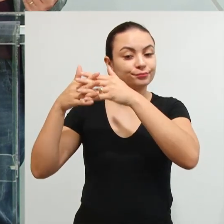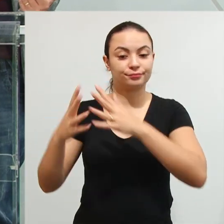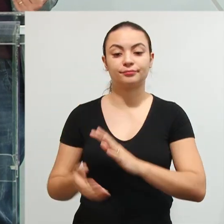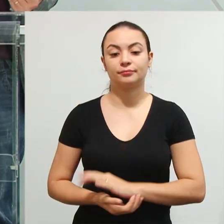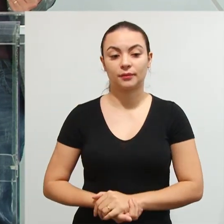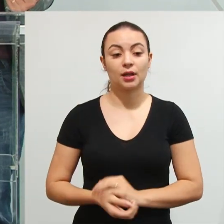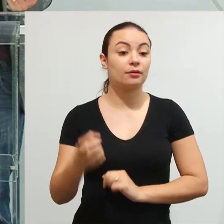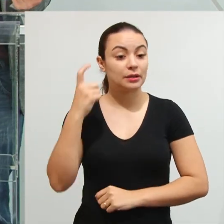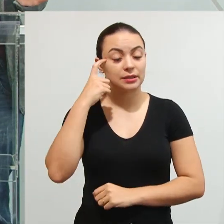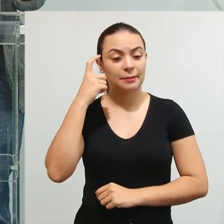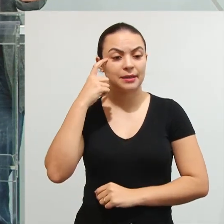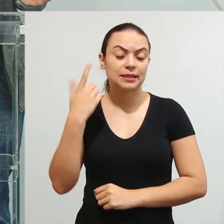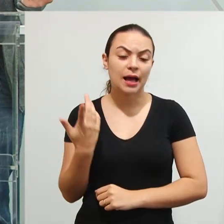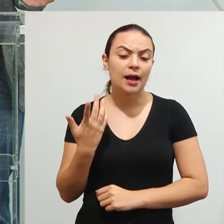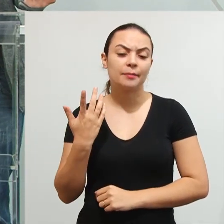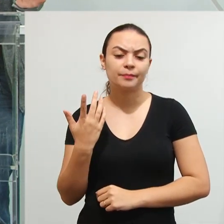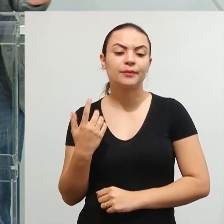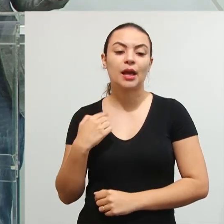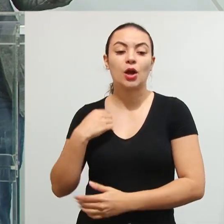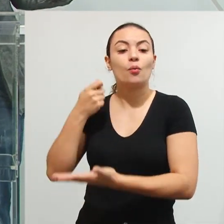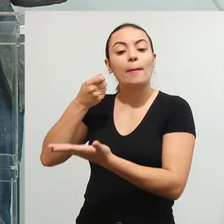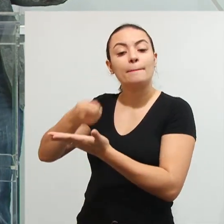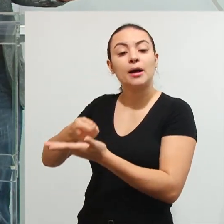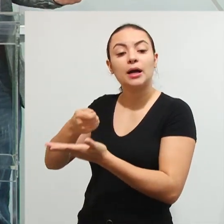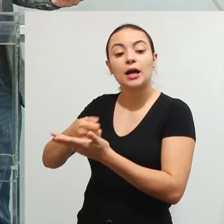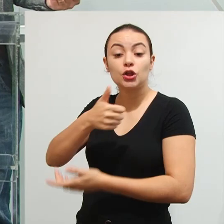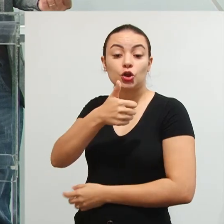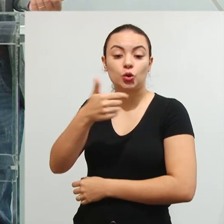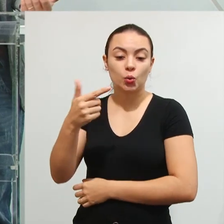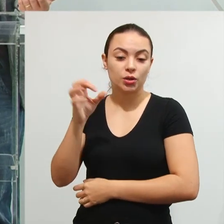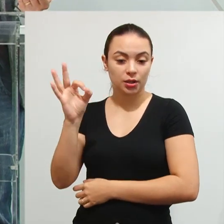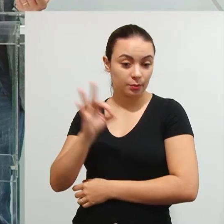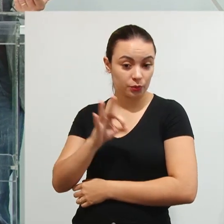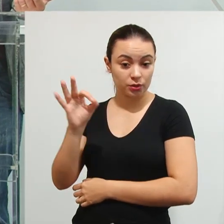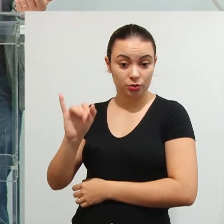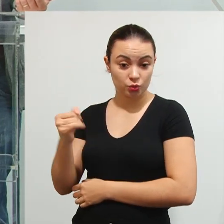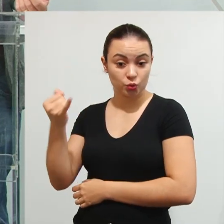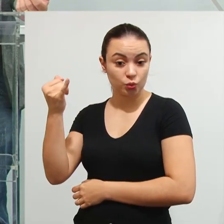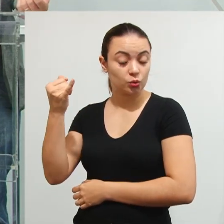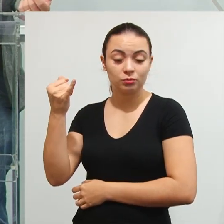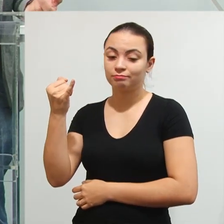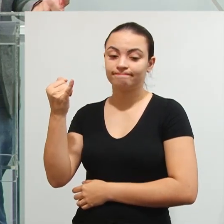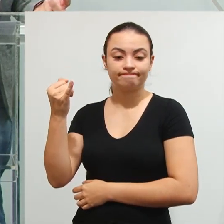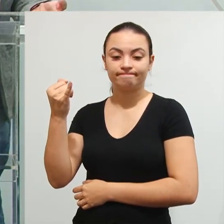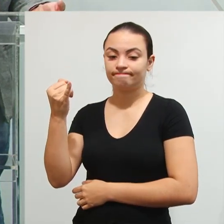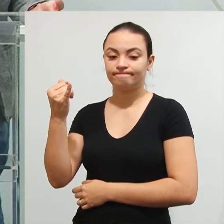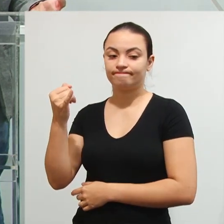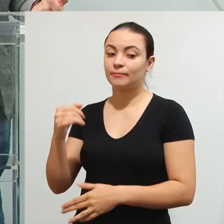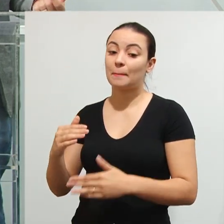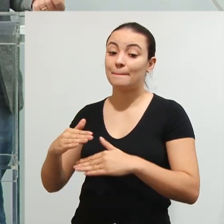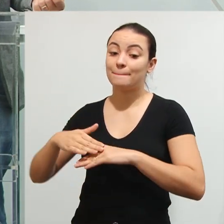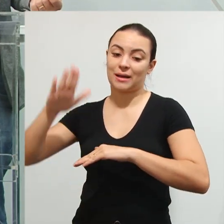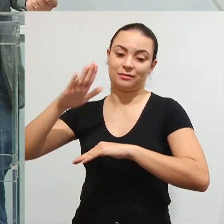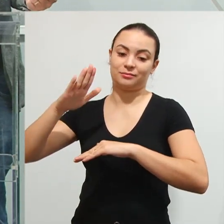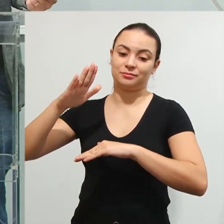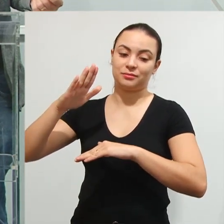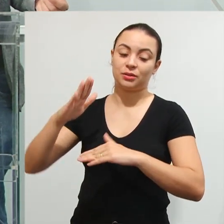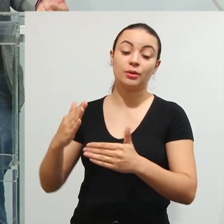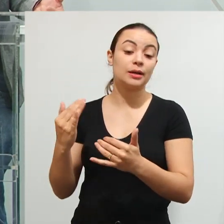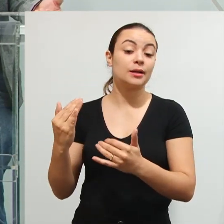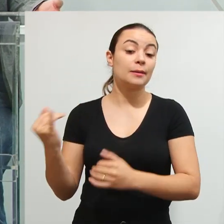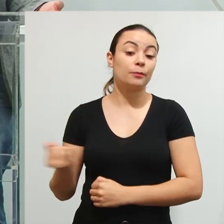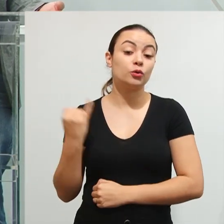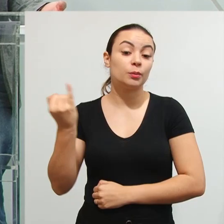12% de juros mas na verdade está pagando mais do que 12% de juros por isso que é importante ficar